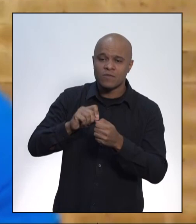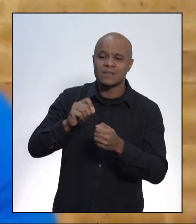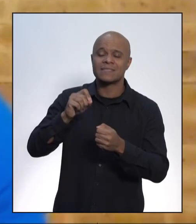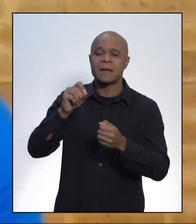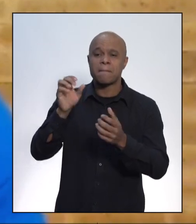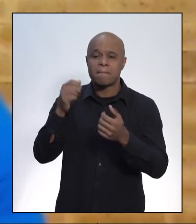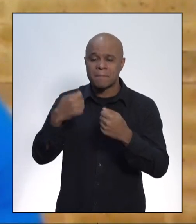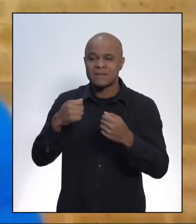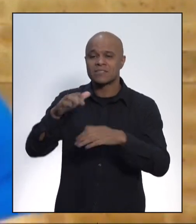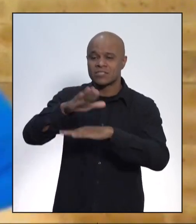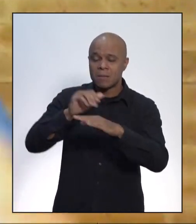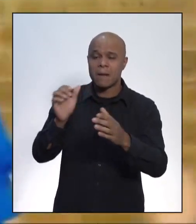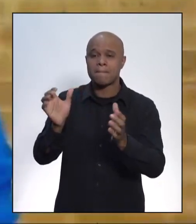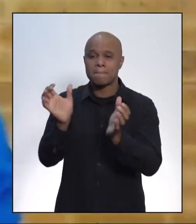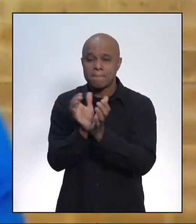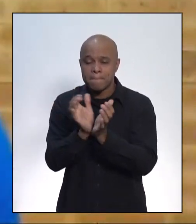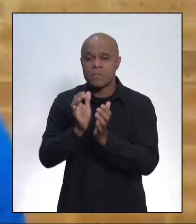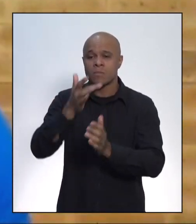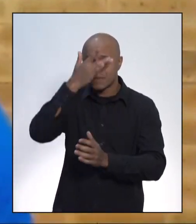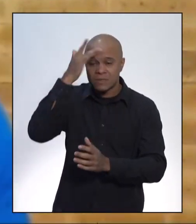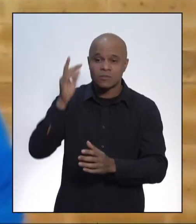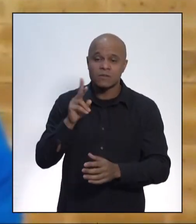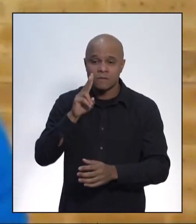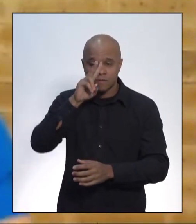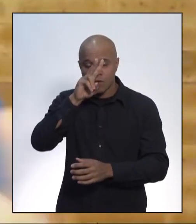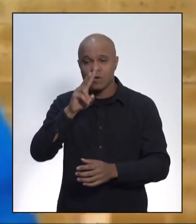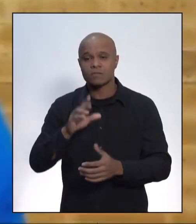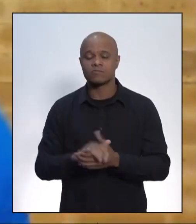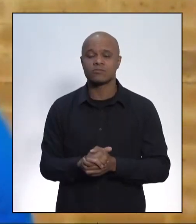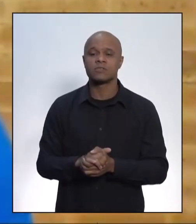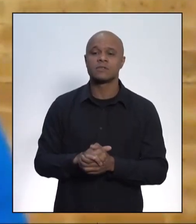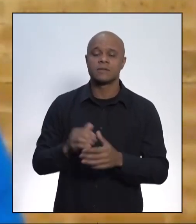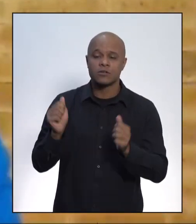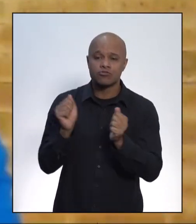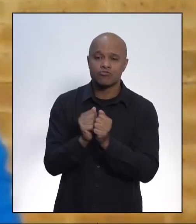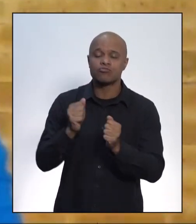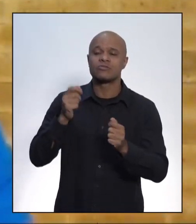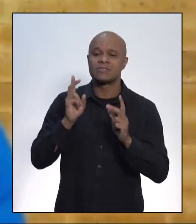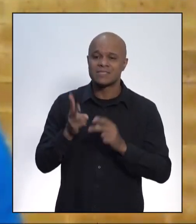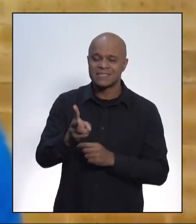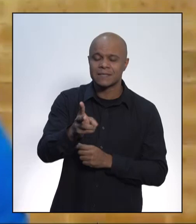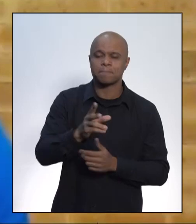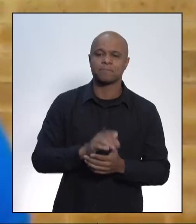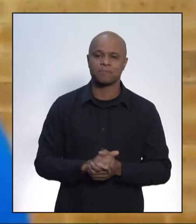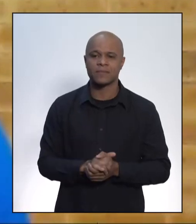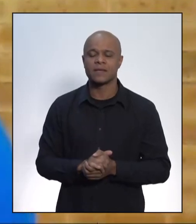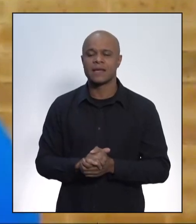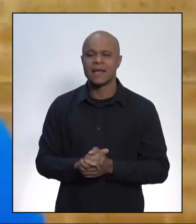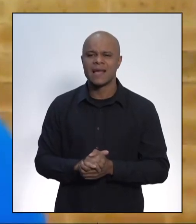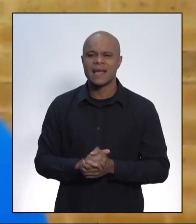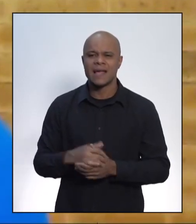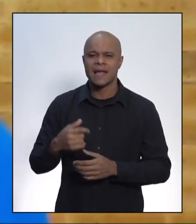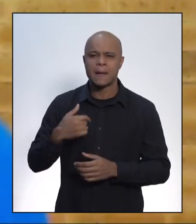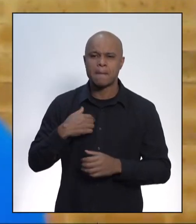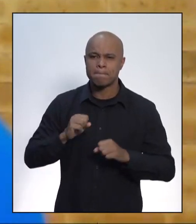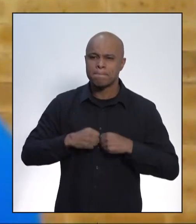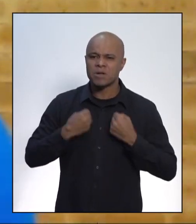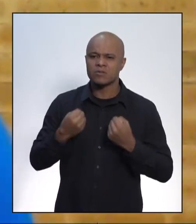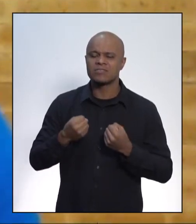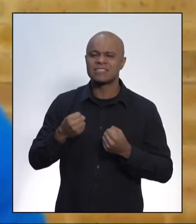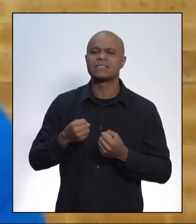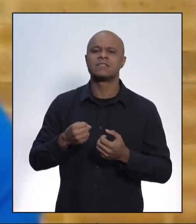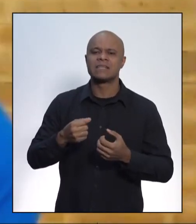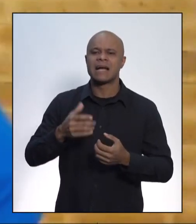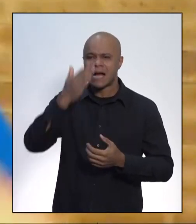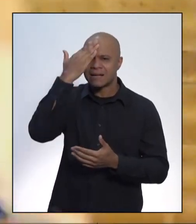fortes. Eu acho que você tem que ser bastante arrojado, né? Assim, eu sempre fui bastante arrojado. Acho que você tem que ser arrojado, você tem que apostar